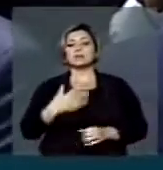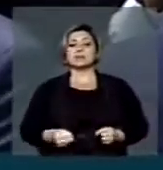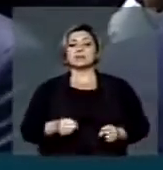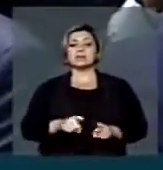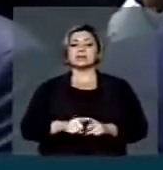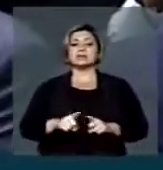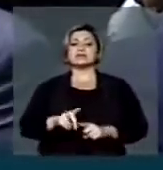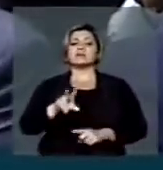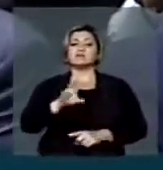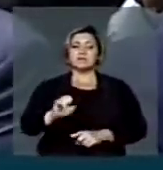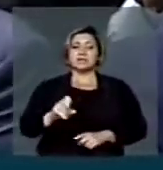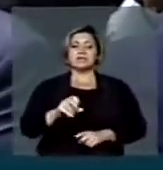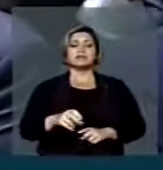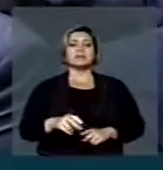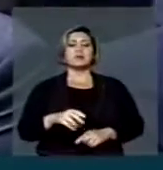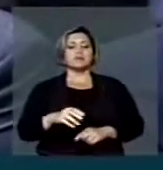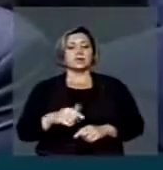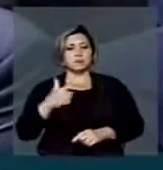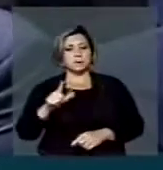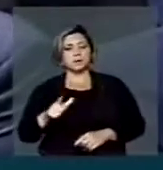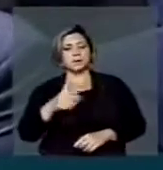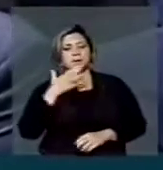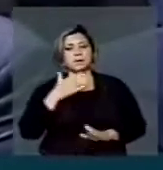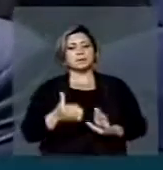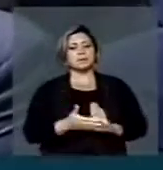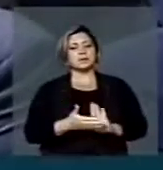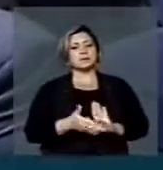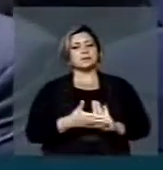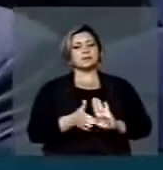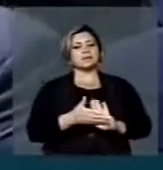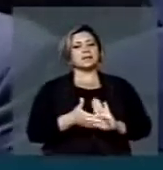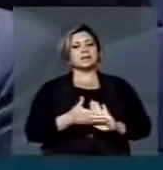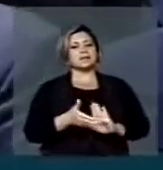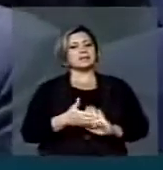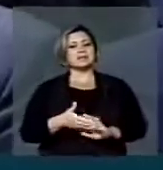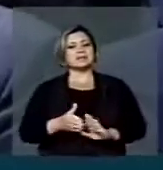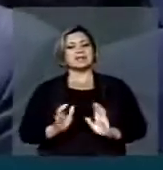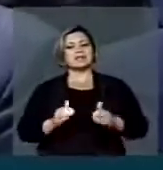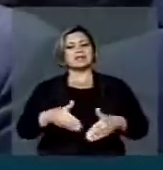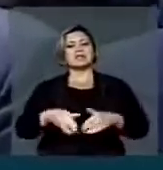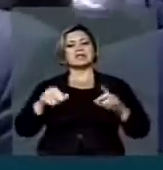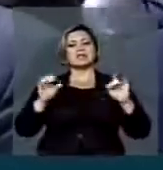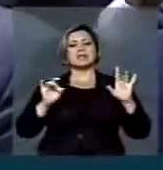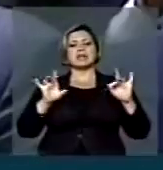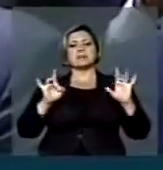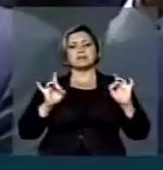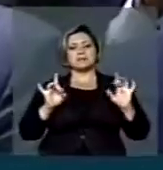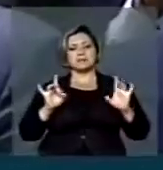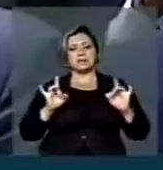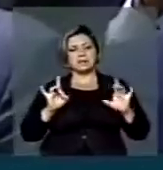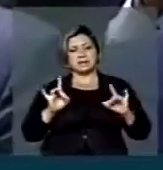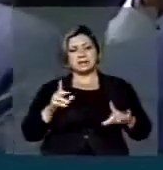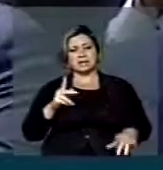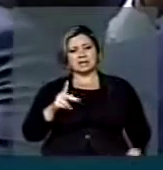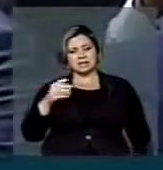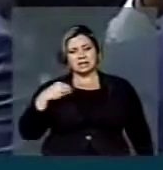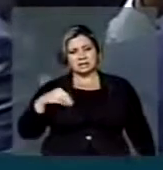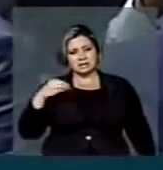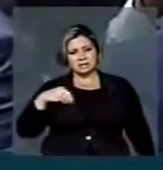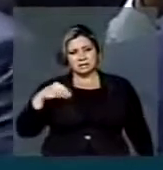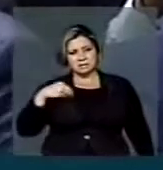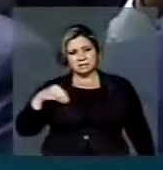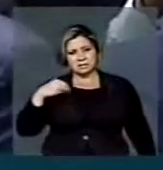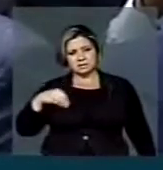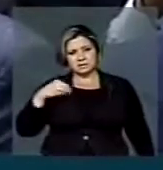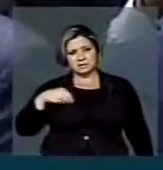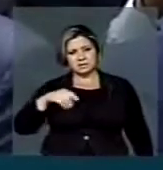não for essa, presidente, nós vamos encaminhar a votação da proposta que foi aprovada na comissão especial, que é o piso salarial